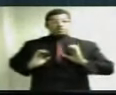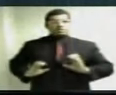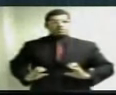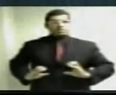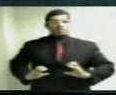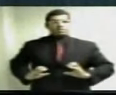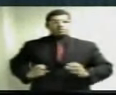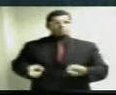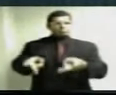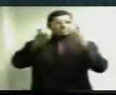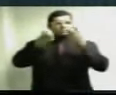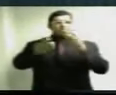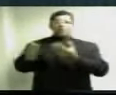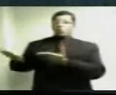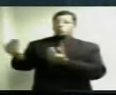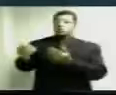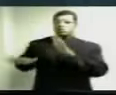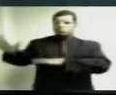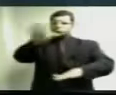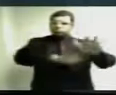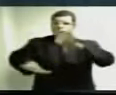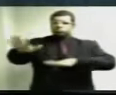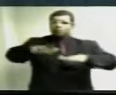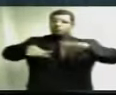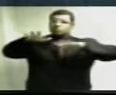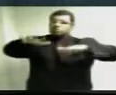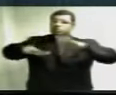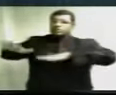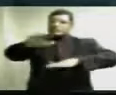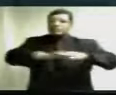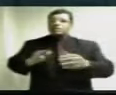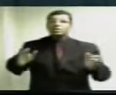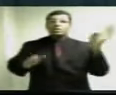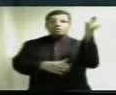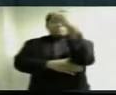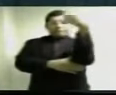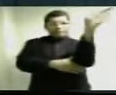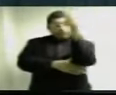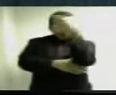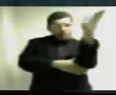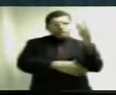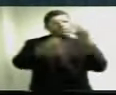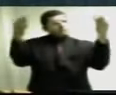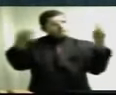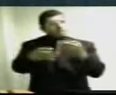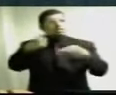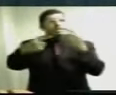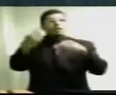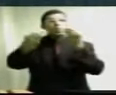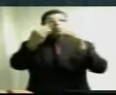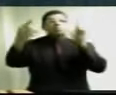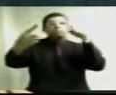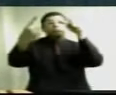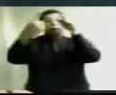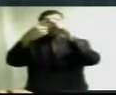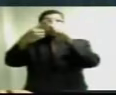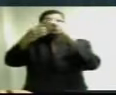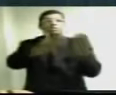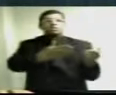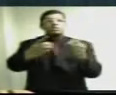juventude brasileira mobilizada em torno de bandeiras justas, de bandeiras que têm como objetivo